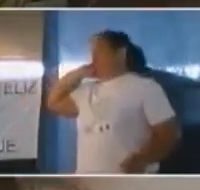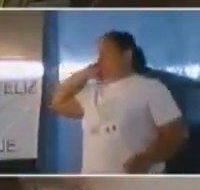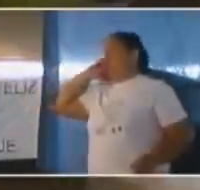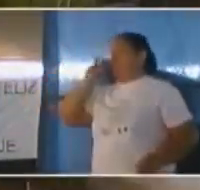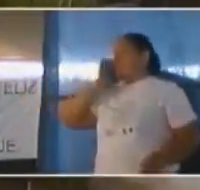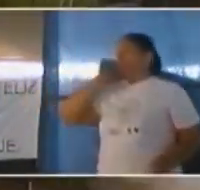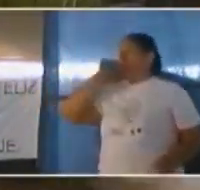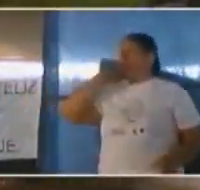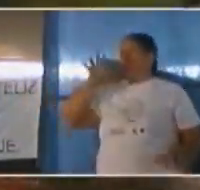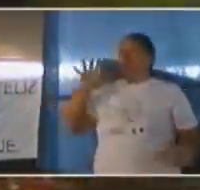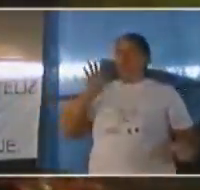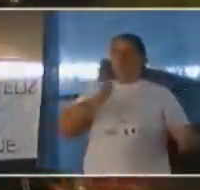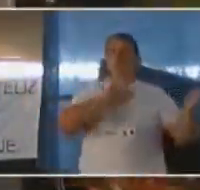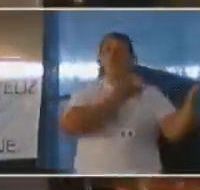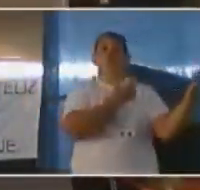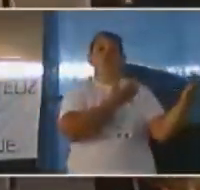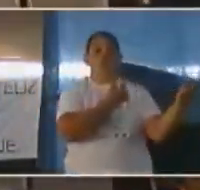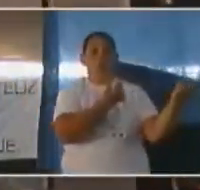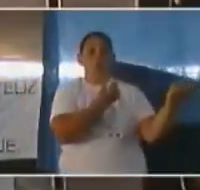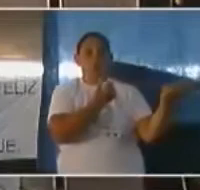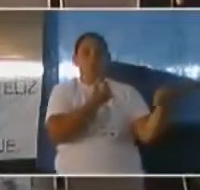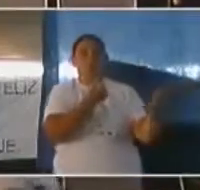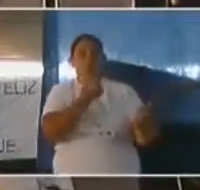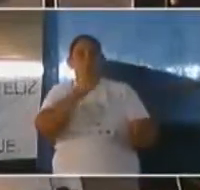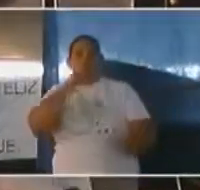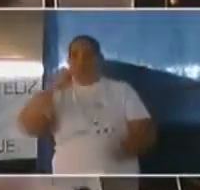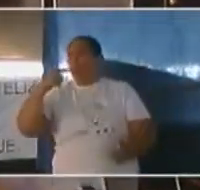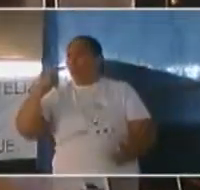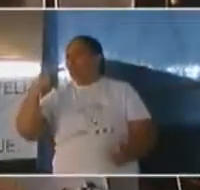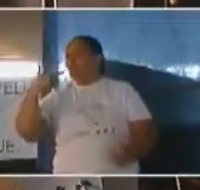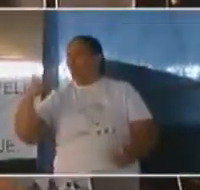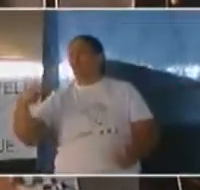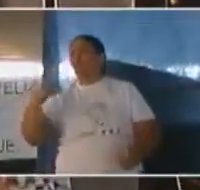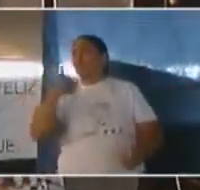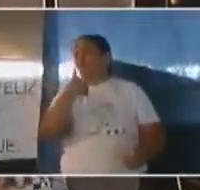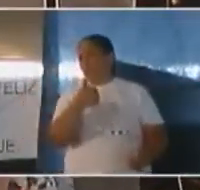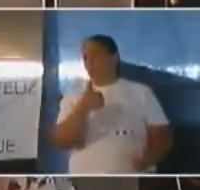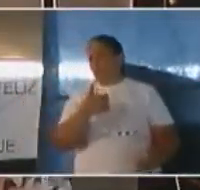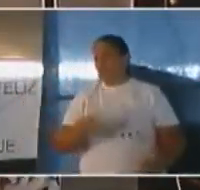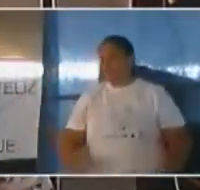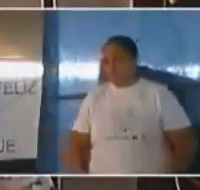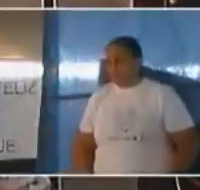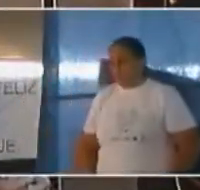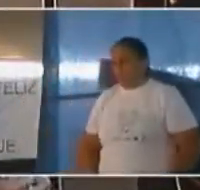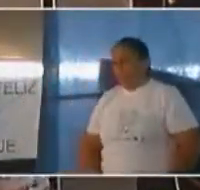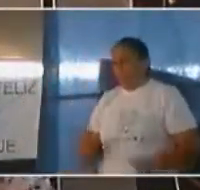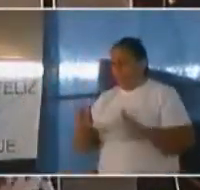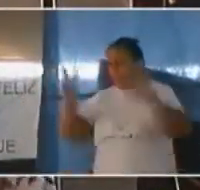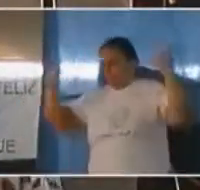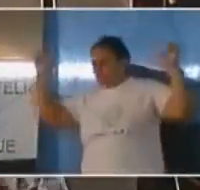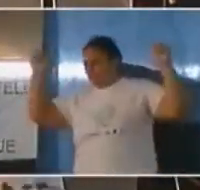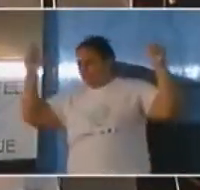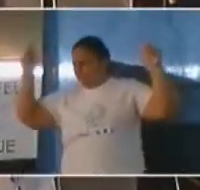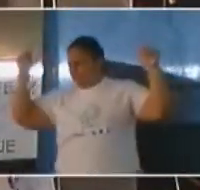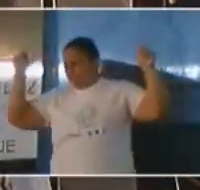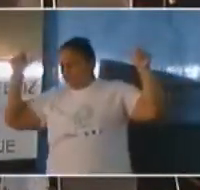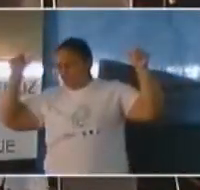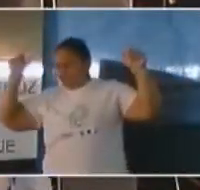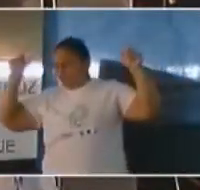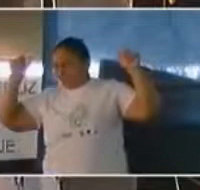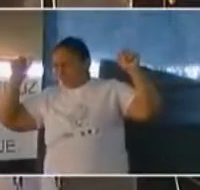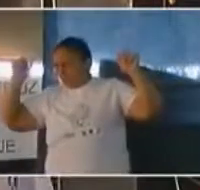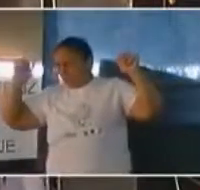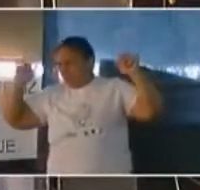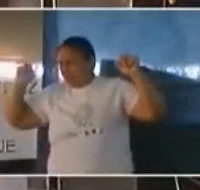caracterizou a geração jovem do século XXI, que são vocês, eu larguei uma frase que foi a seguinte, que hoje é